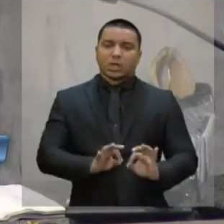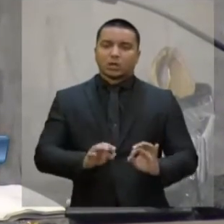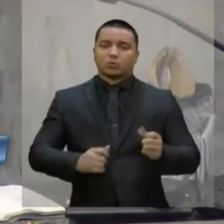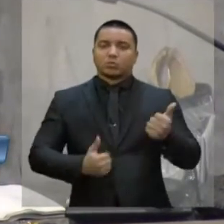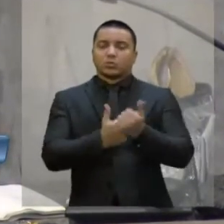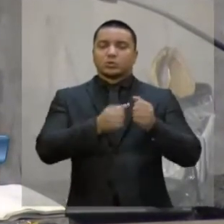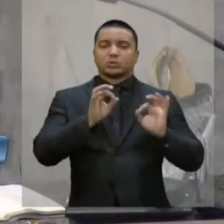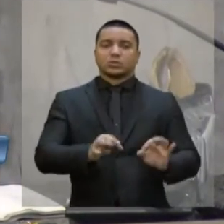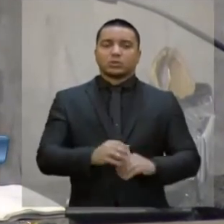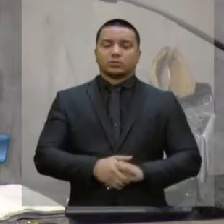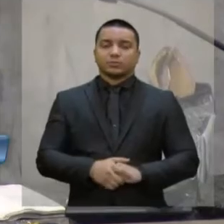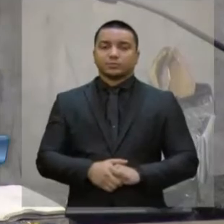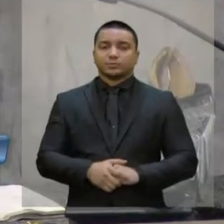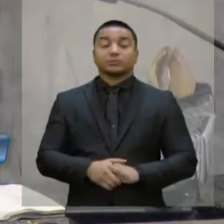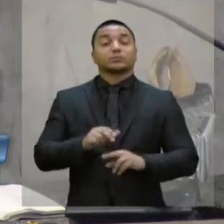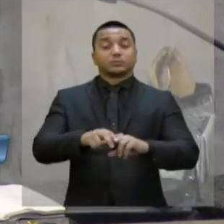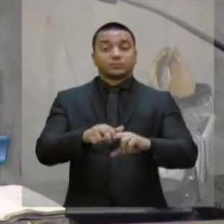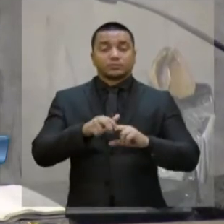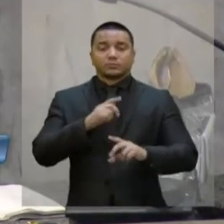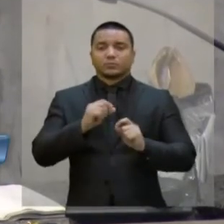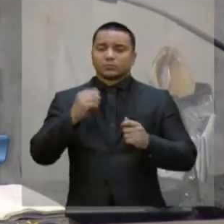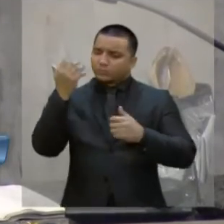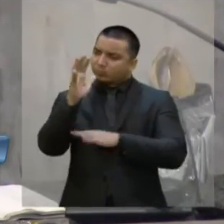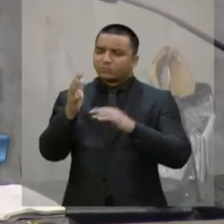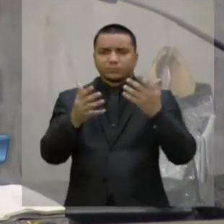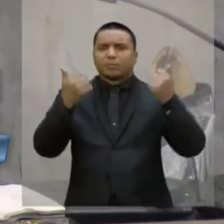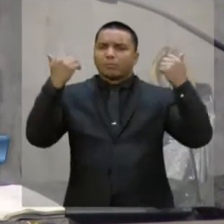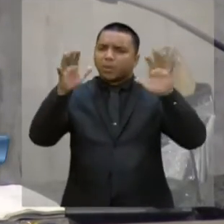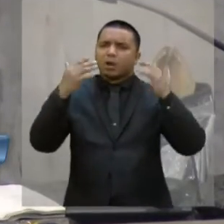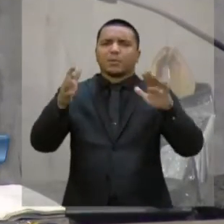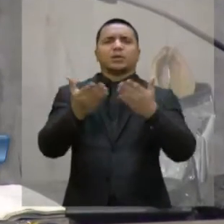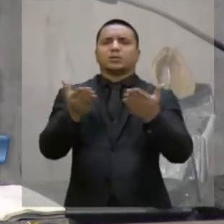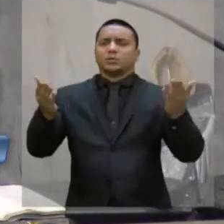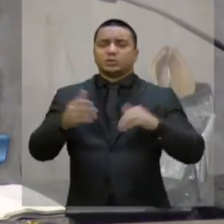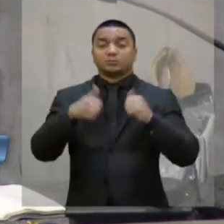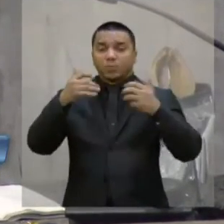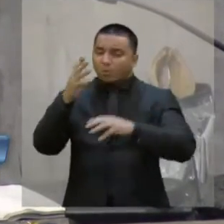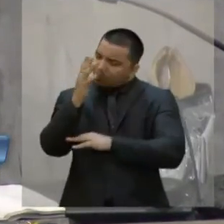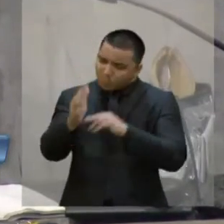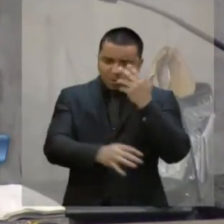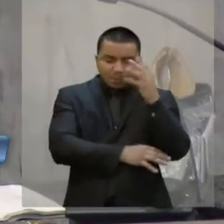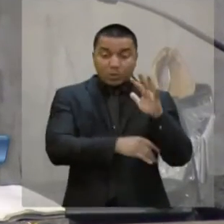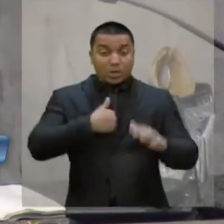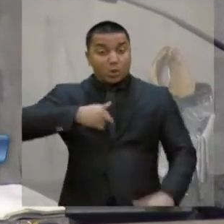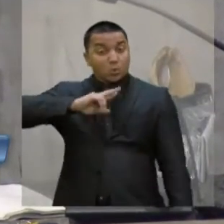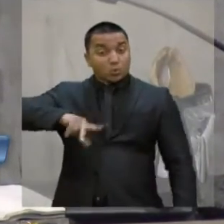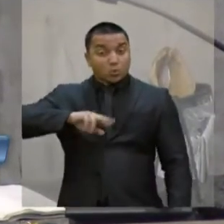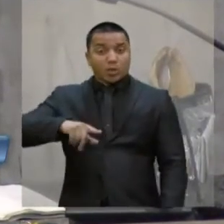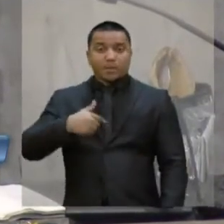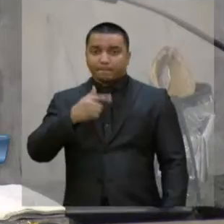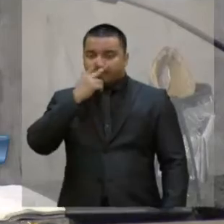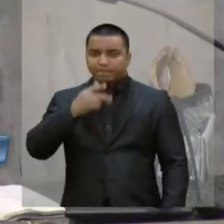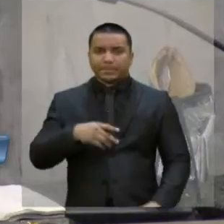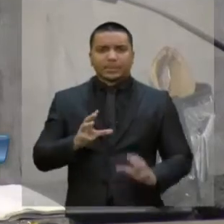está correto. Então, vivam os ambientalistas, viva o meio ambiente. Eu não sou, dizem que essa é uma